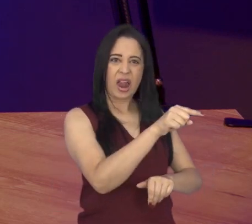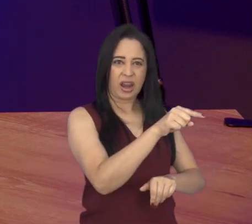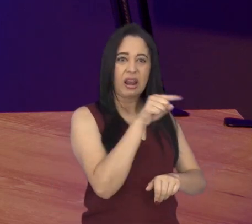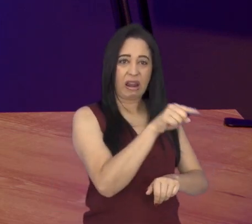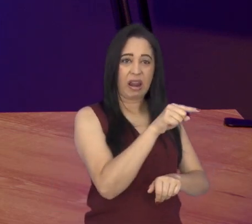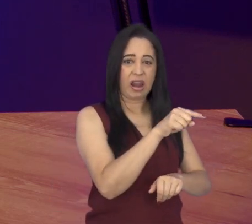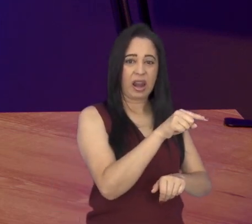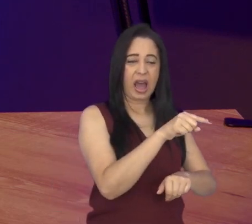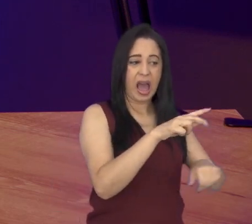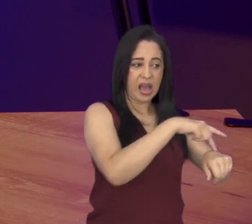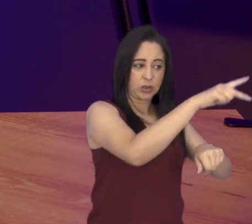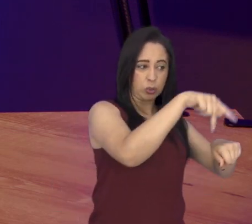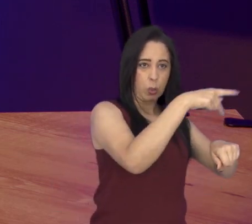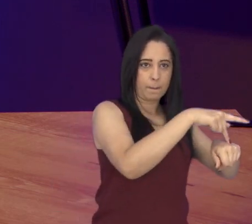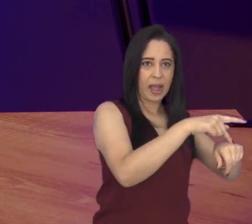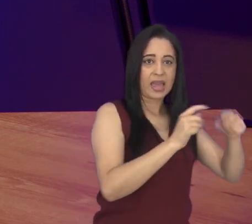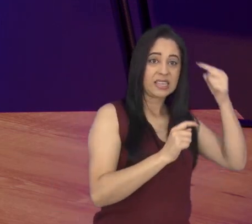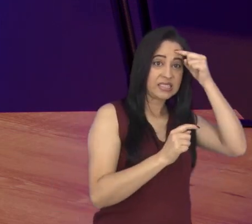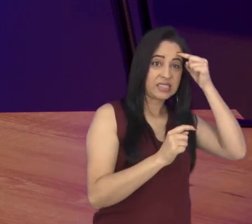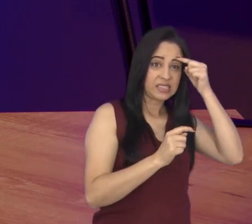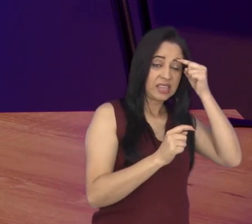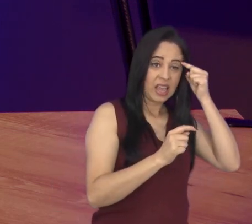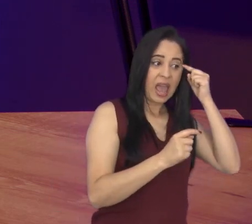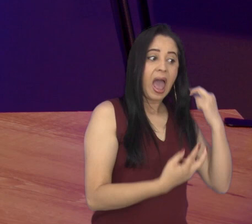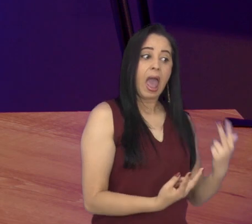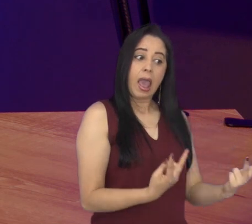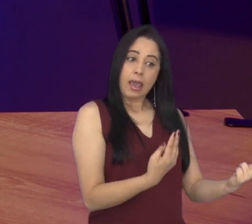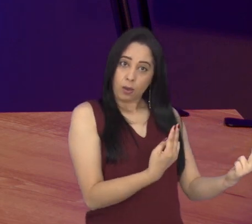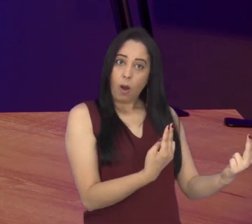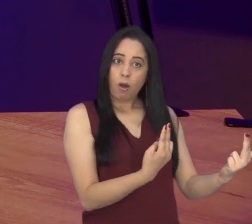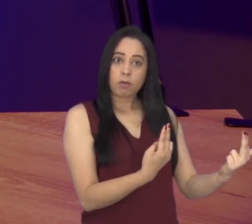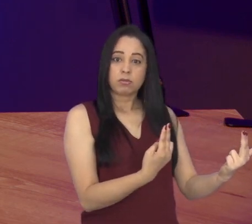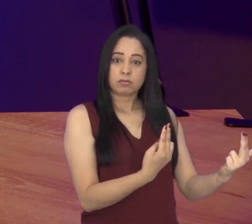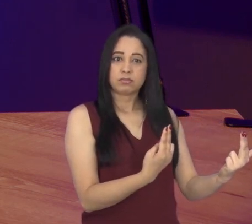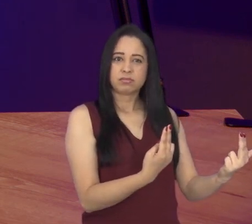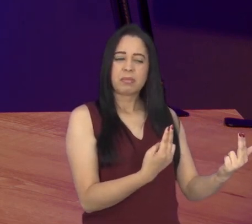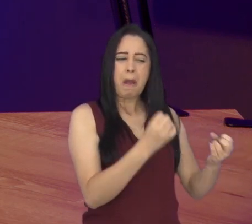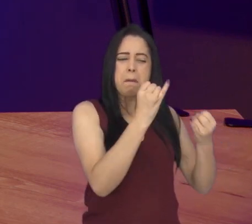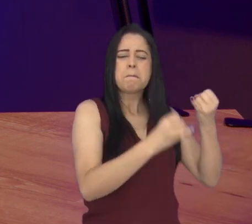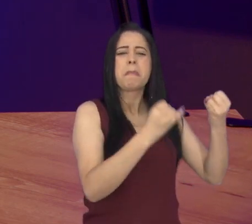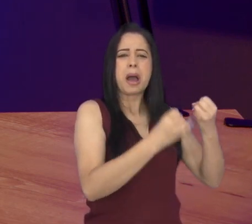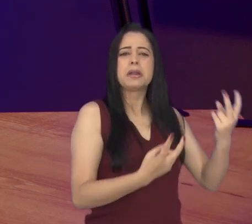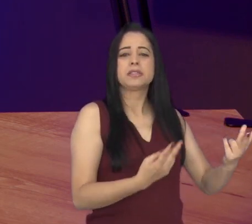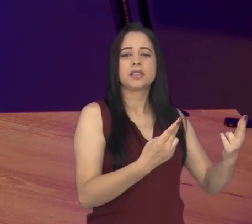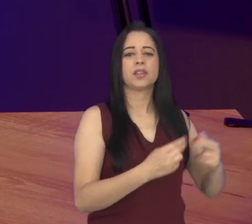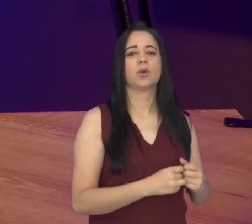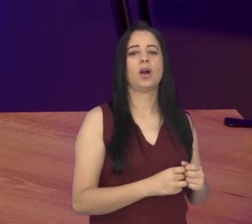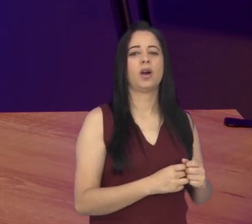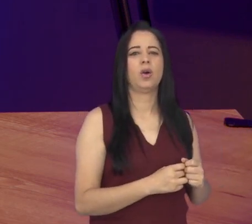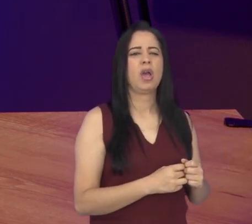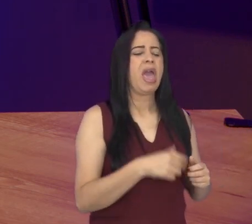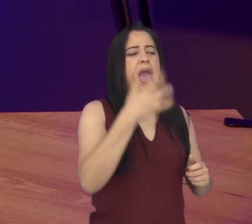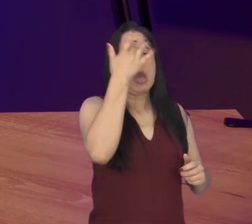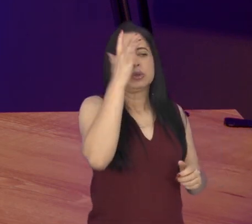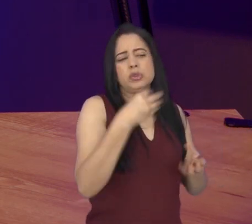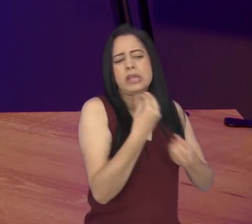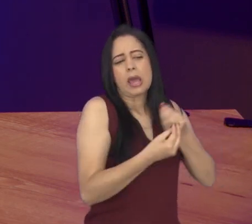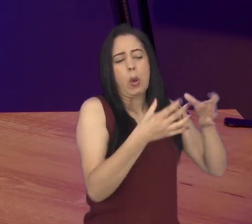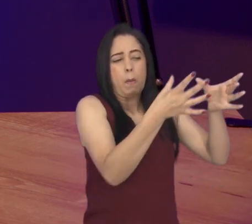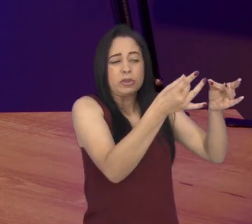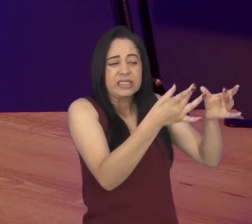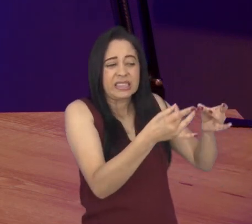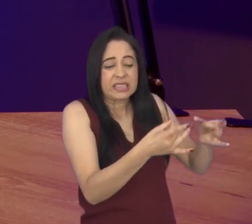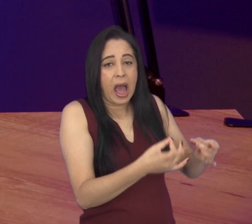Então, é eleito, mas, assim, de forma indireta, vamos colocar assim. E daí, no Ministério da Magia, é mais ou menos parecido. A gente